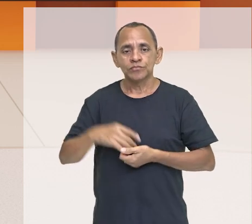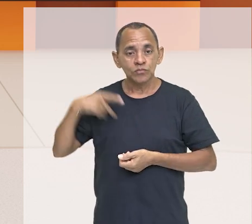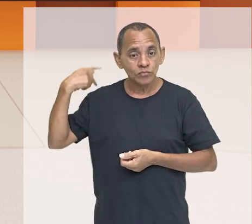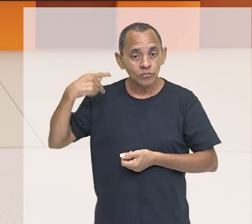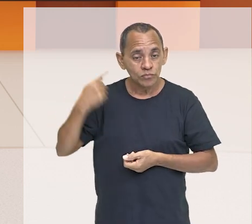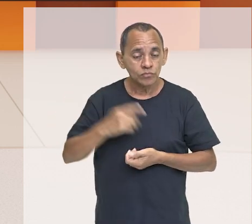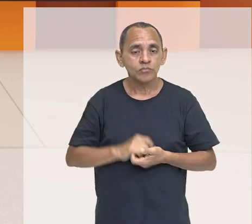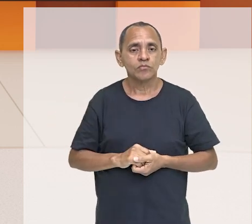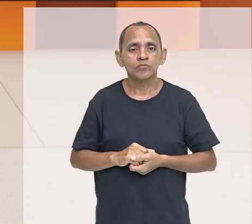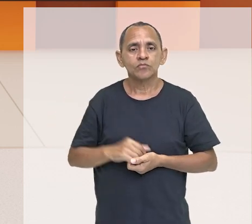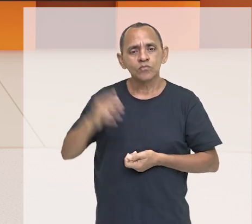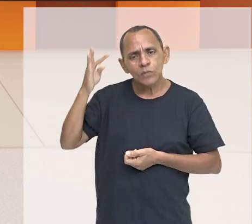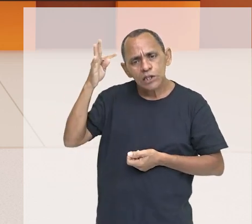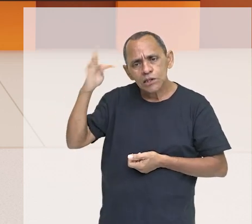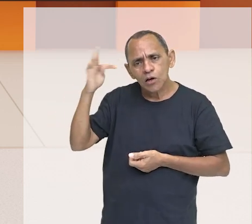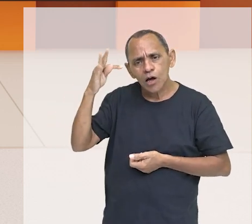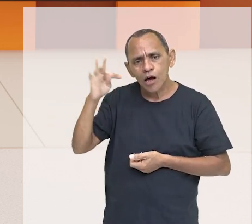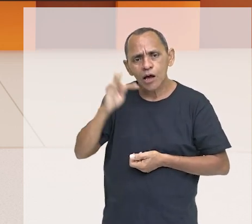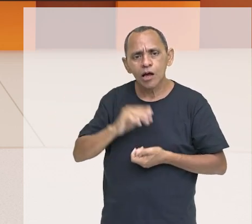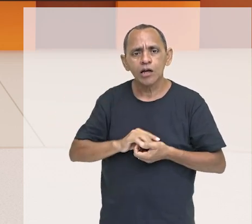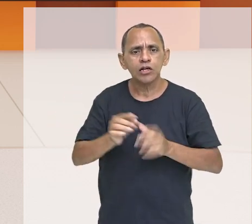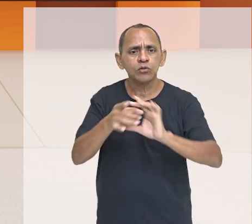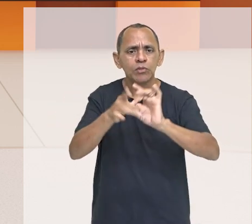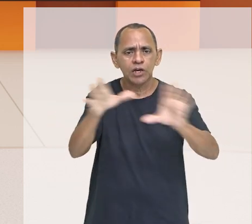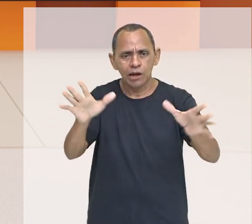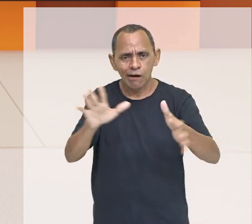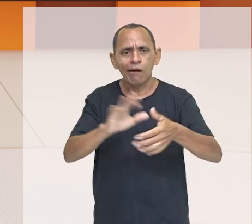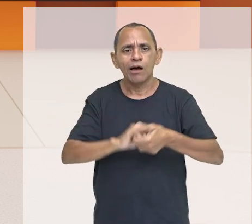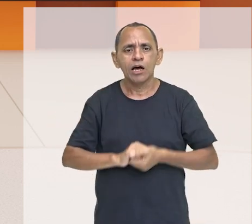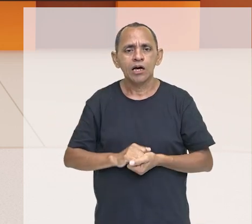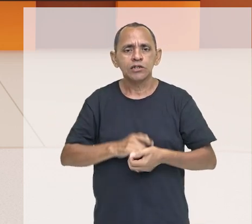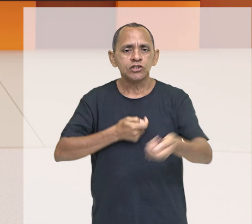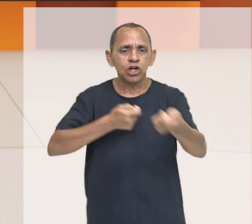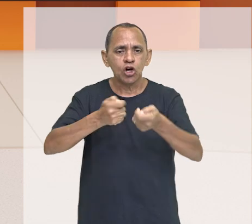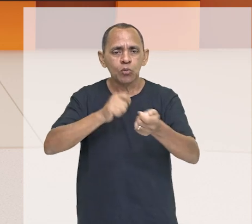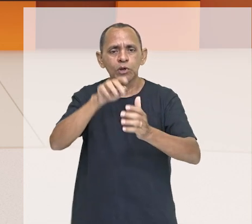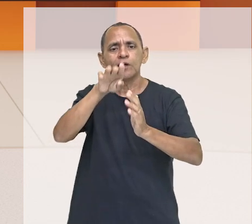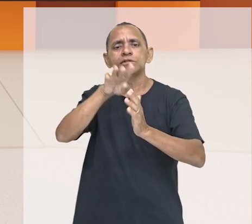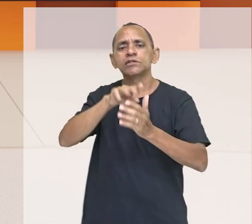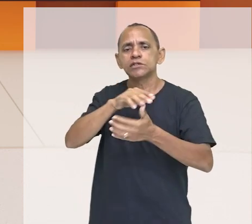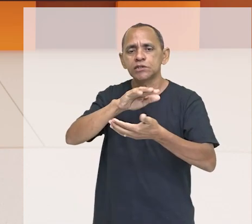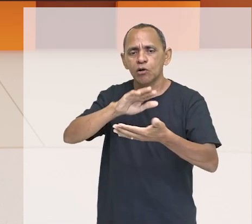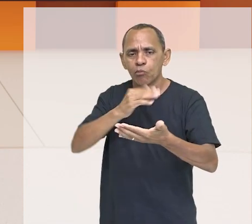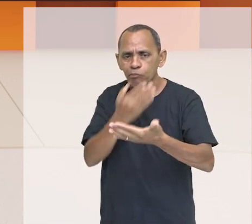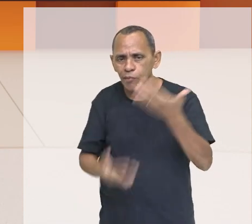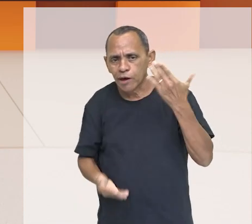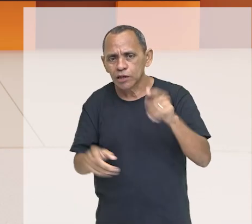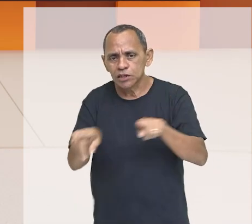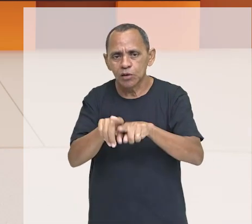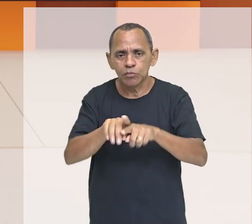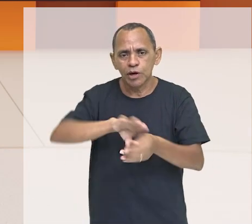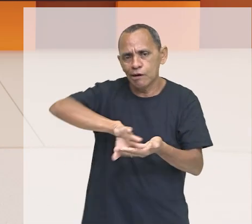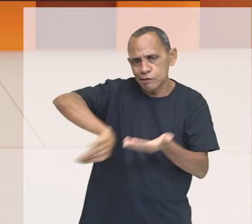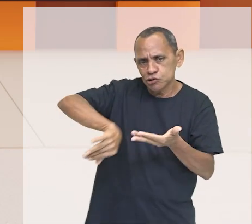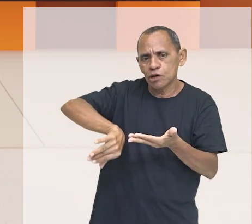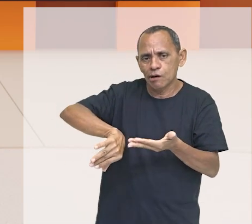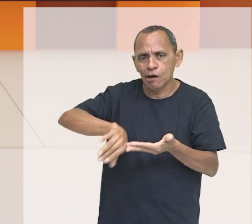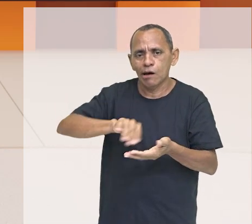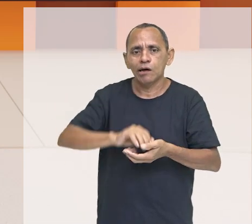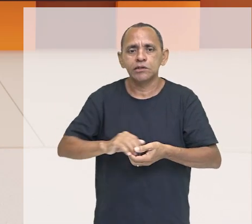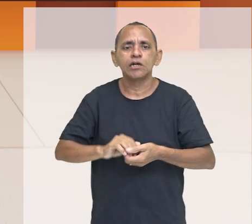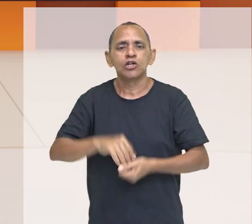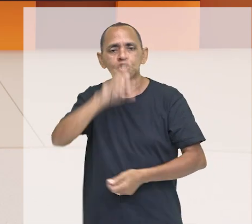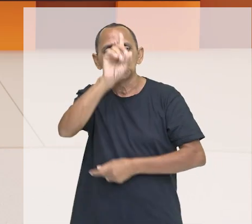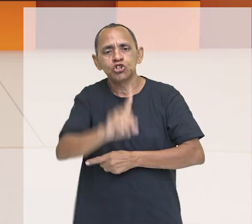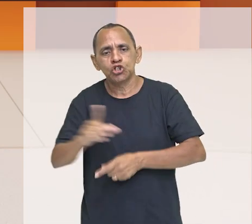teorias liberais, desregulamentação dos direitos trabalhistas, não é isso? A gente tem sofrido isso até agora. E